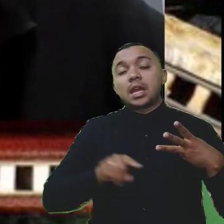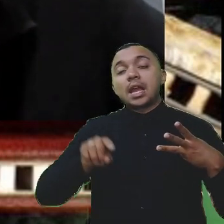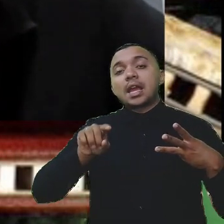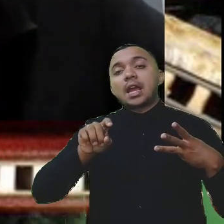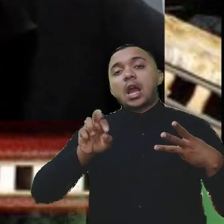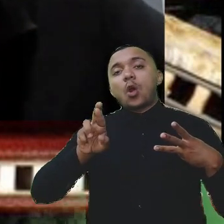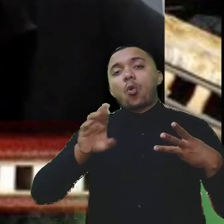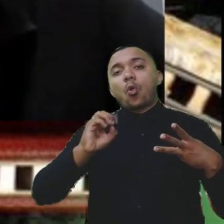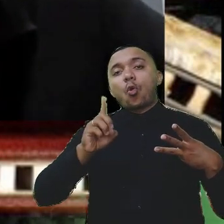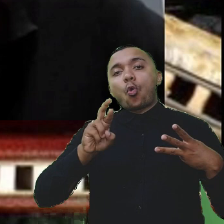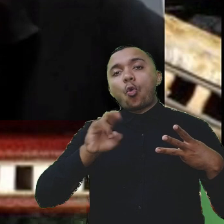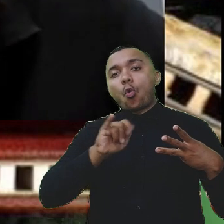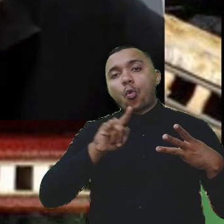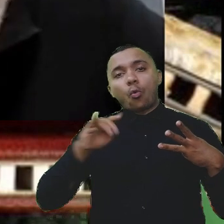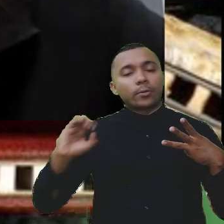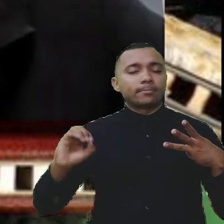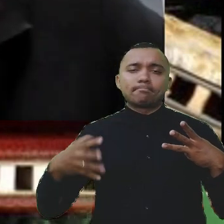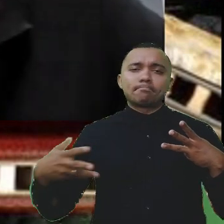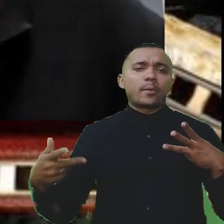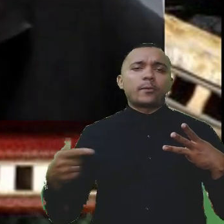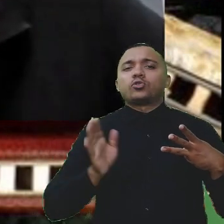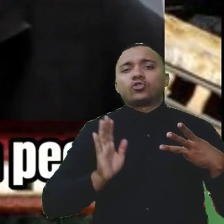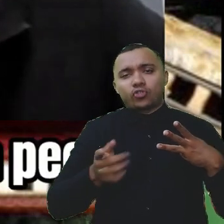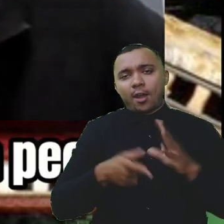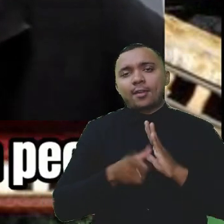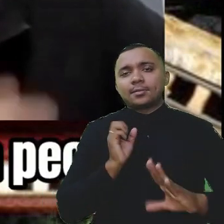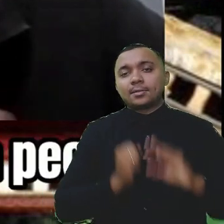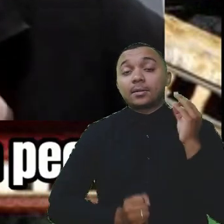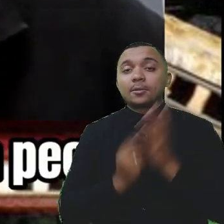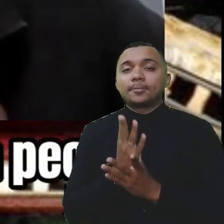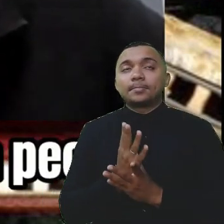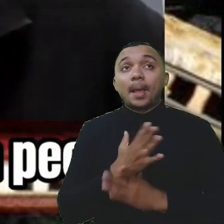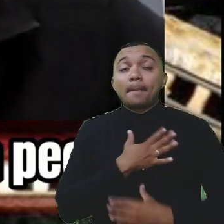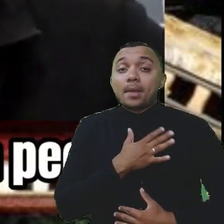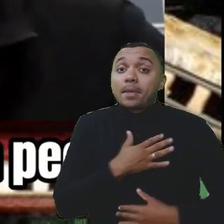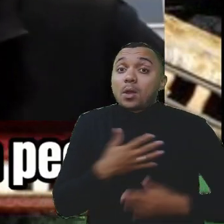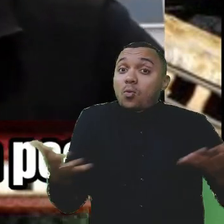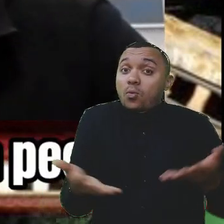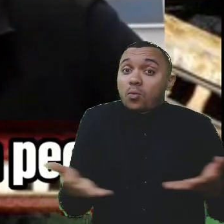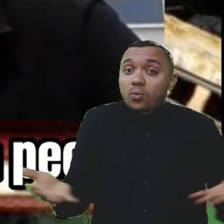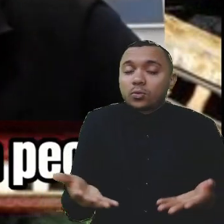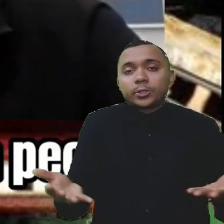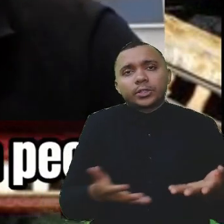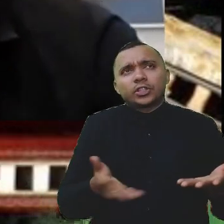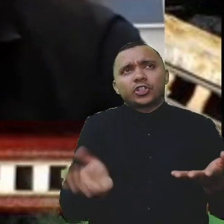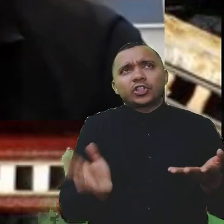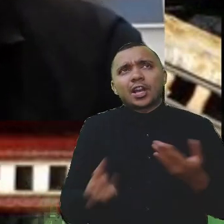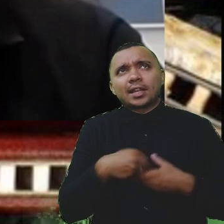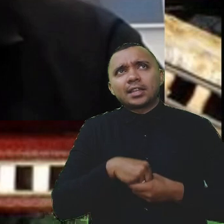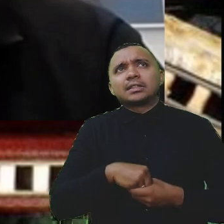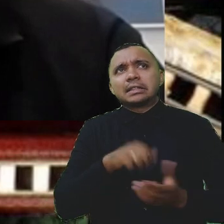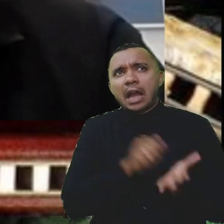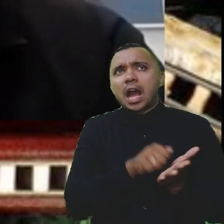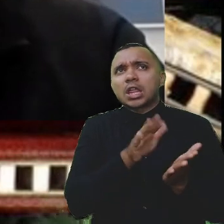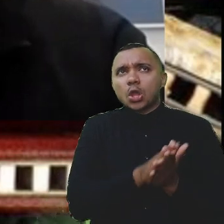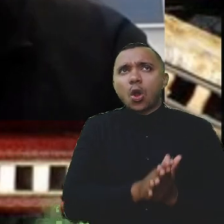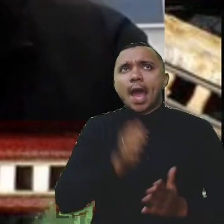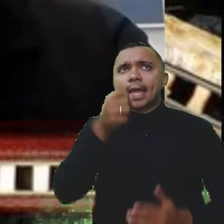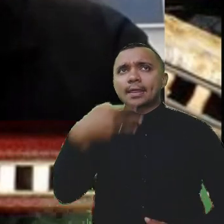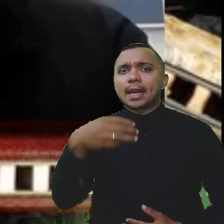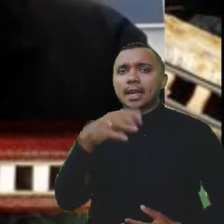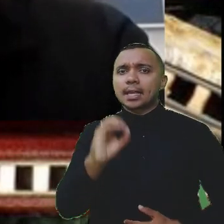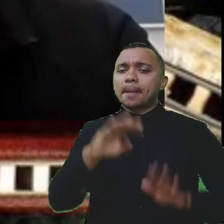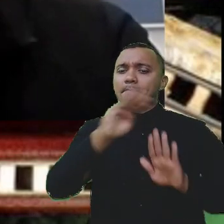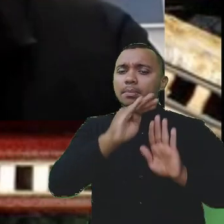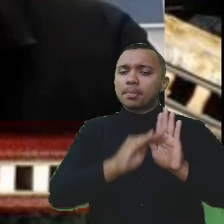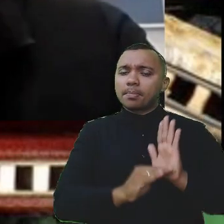Krieger também dedicou uma peça. E assim, hoje eu devo ter algo em torno de umas 30 peças dedicadas para